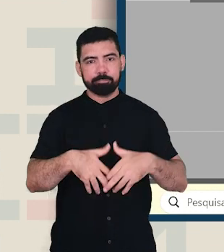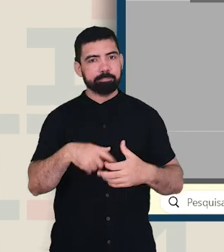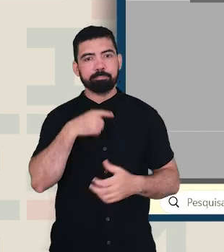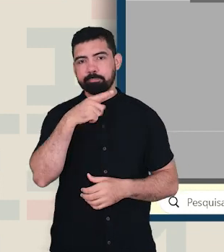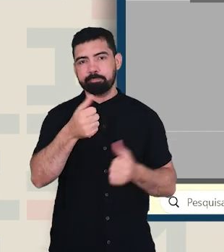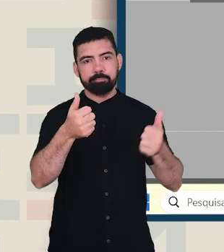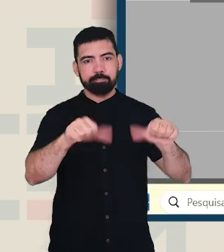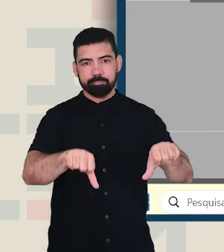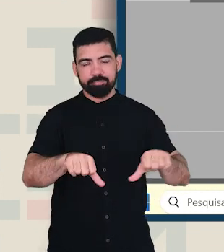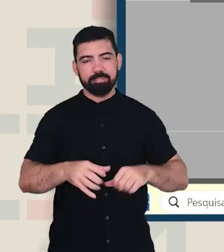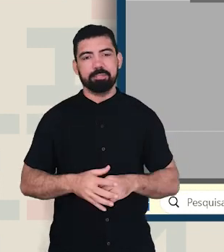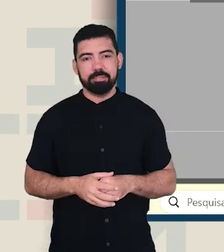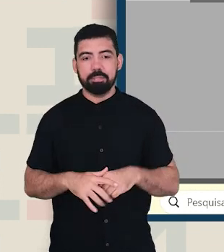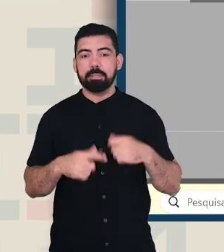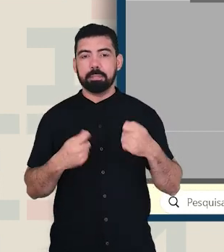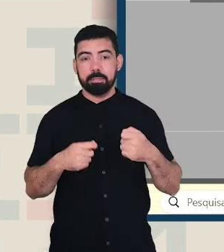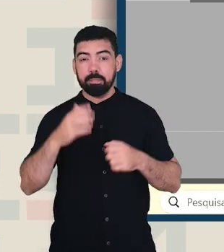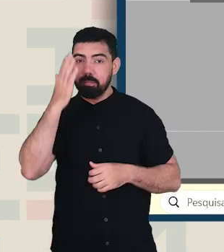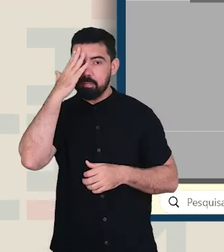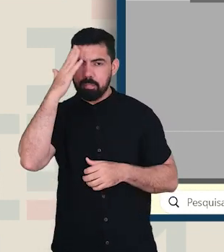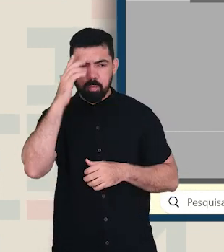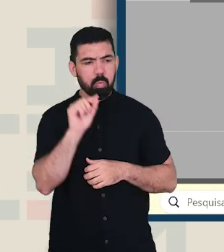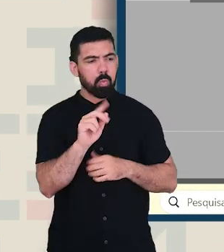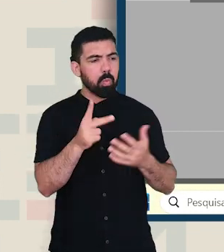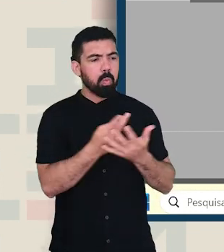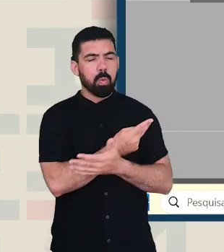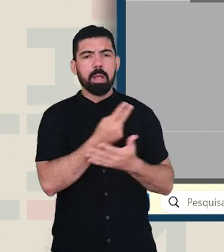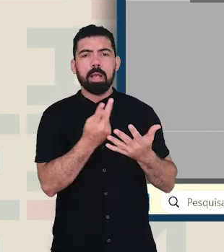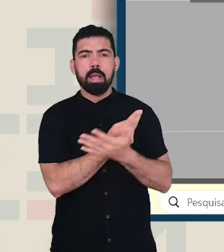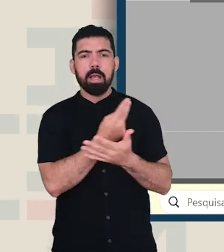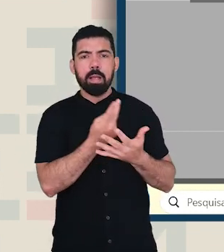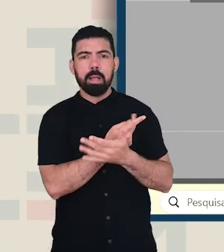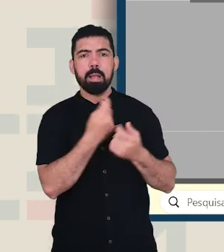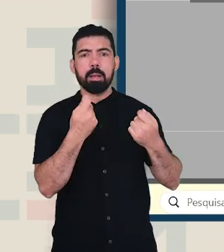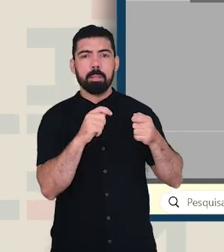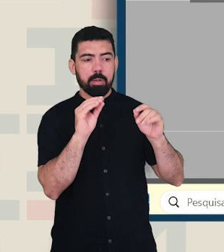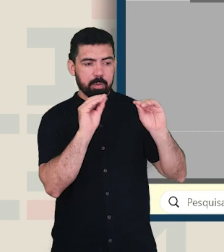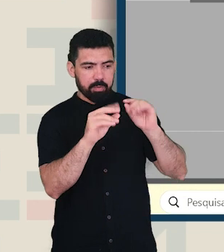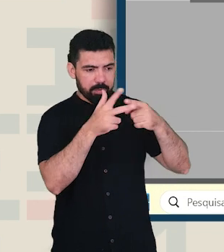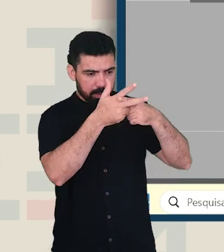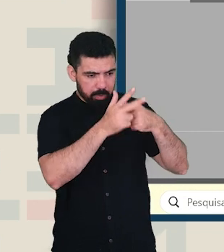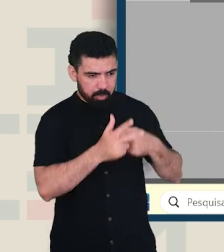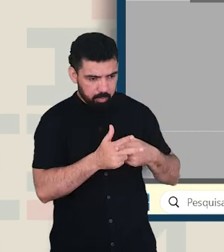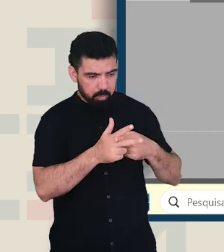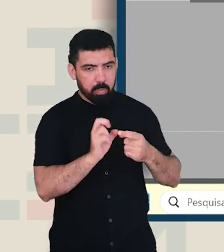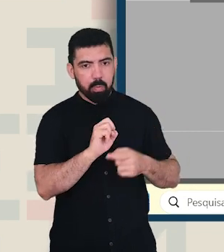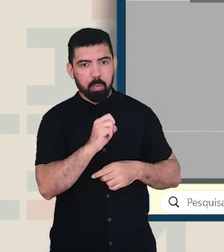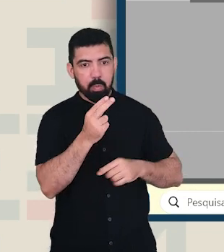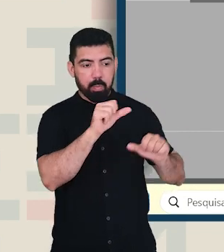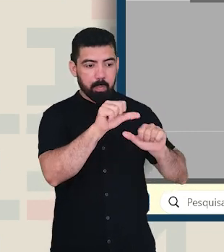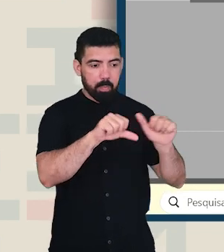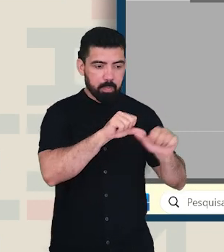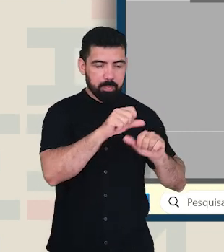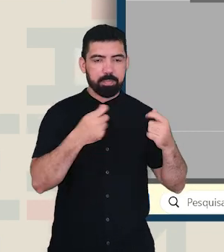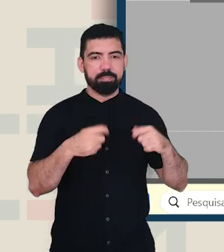errado, então eu tenho que entender o que está acontecendo para poder ou corrigir ou modificar.